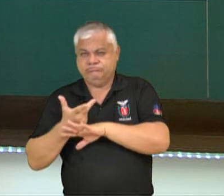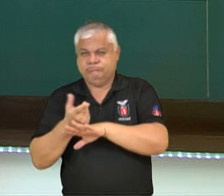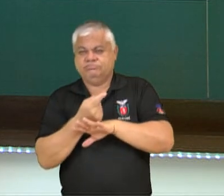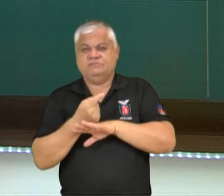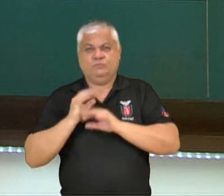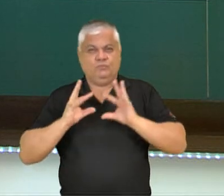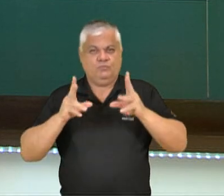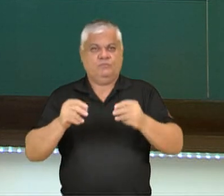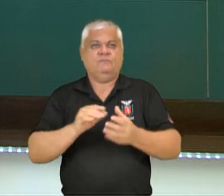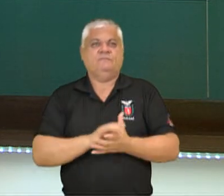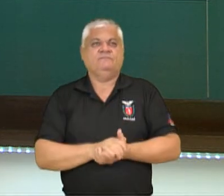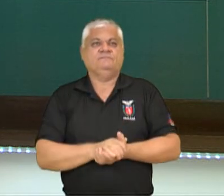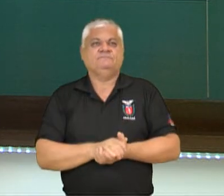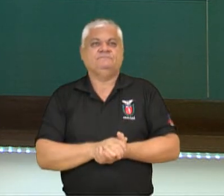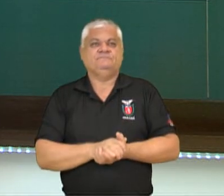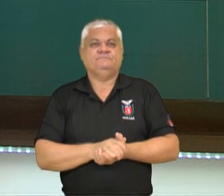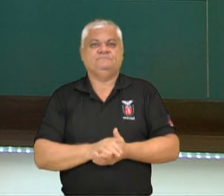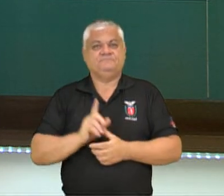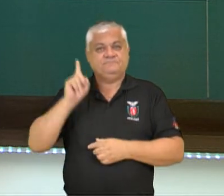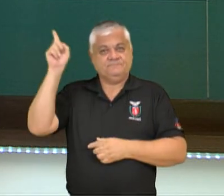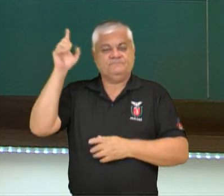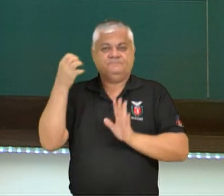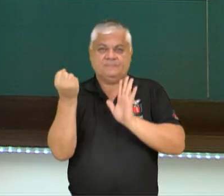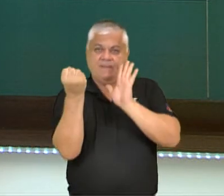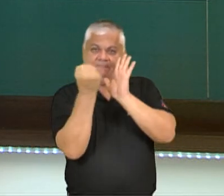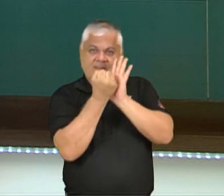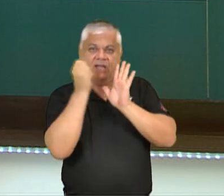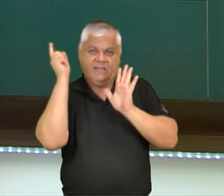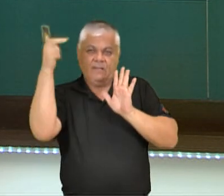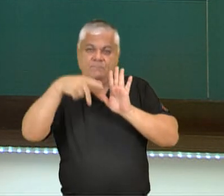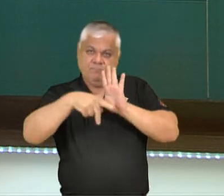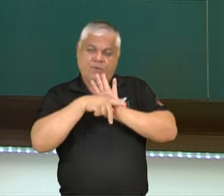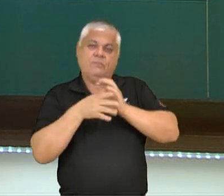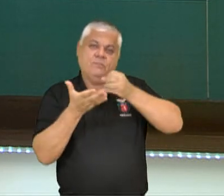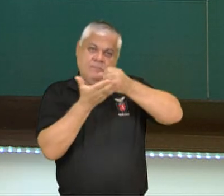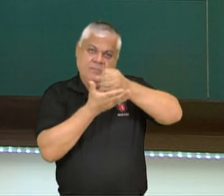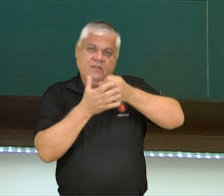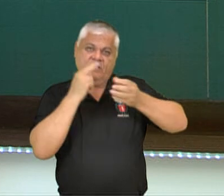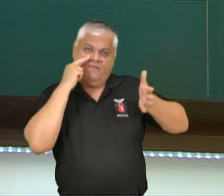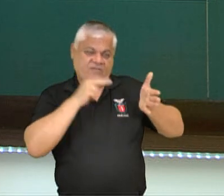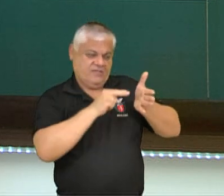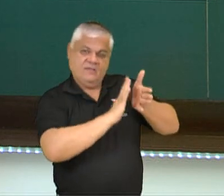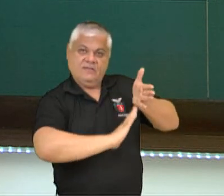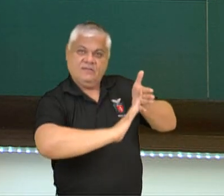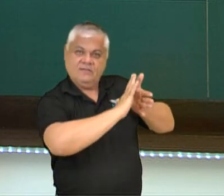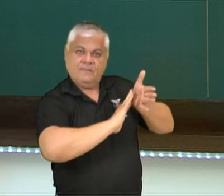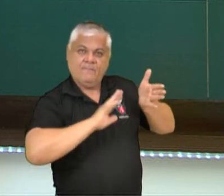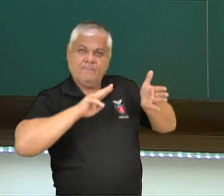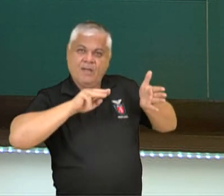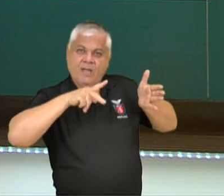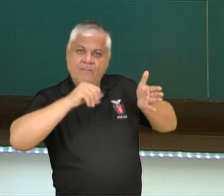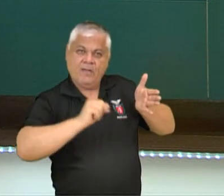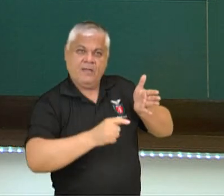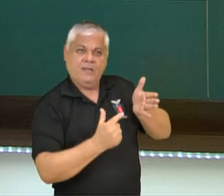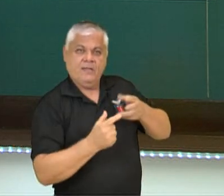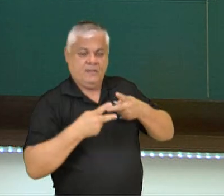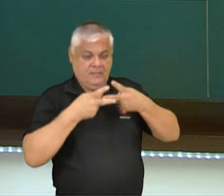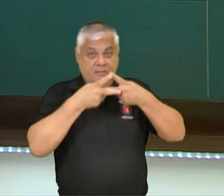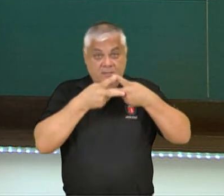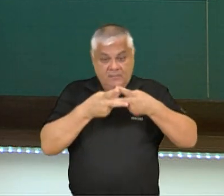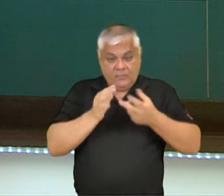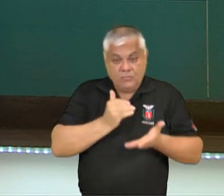dos corredores. Esses aqui são os símbolos básicos que você vai encontrar no mapa, né? O triângulo